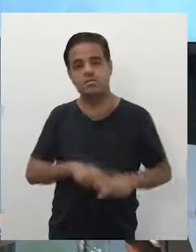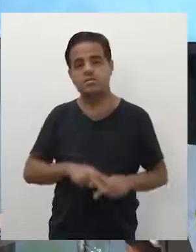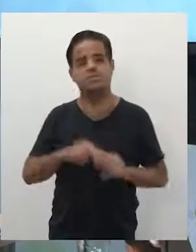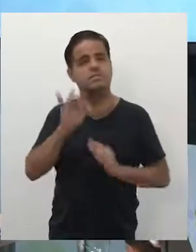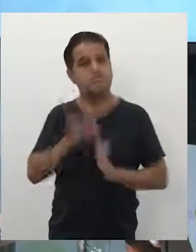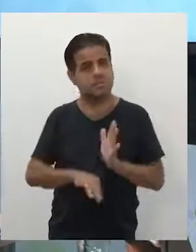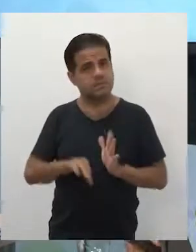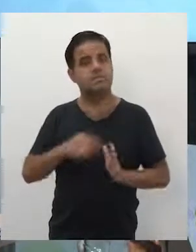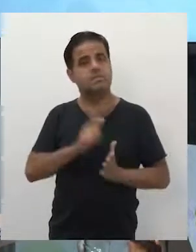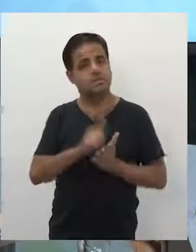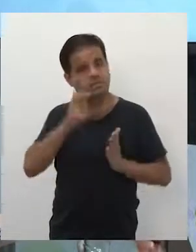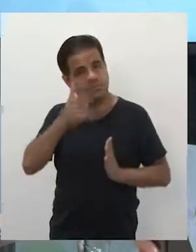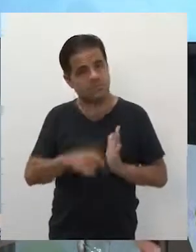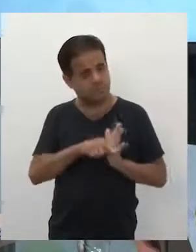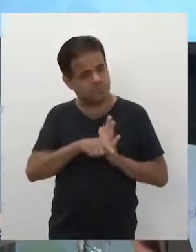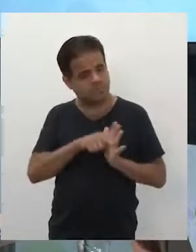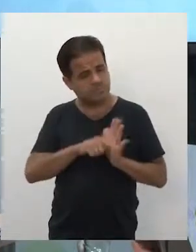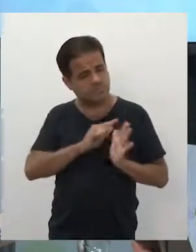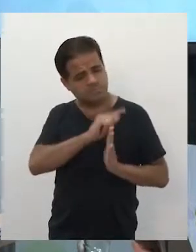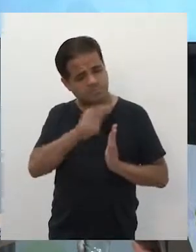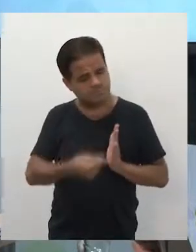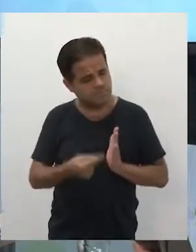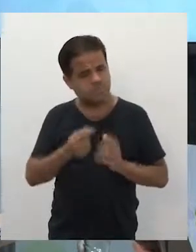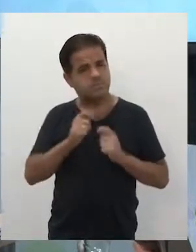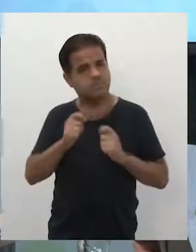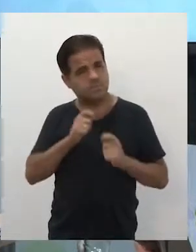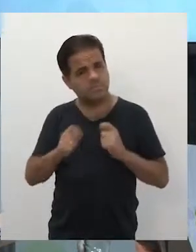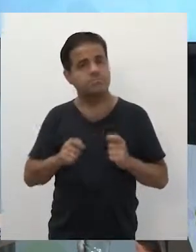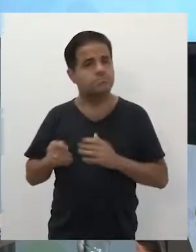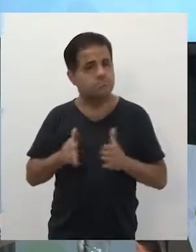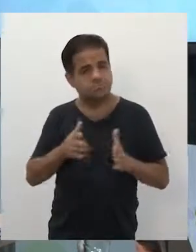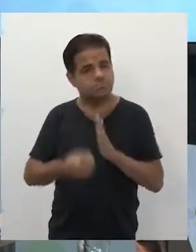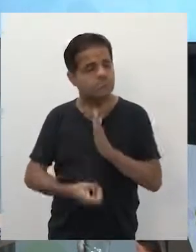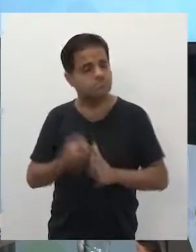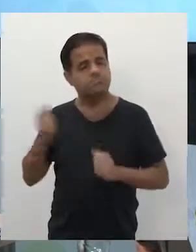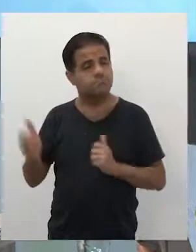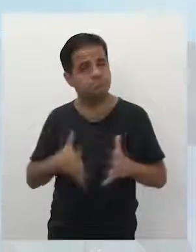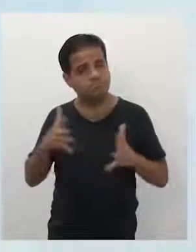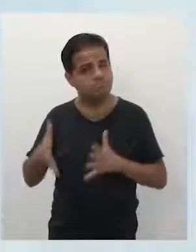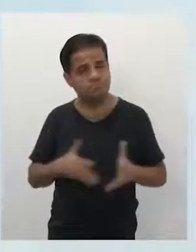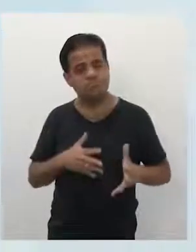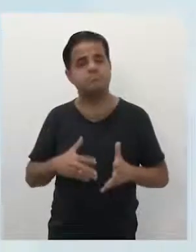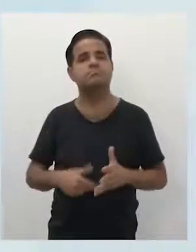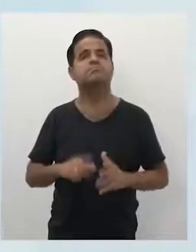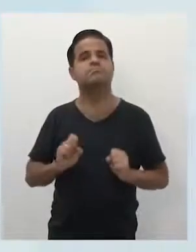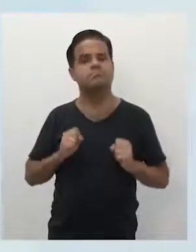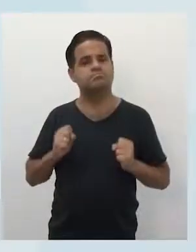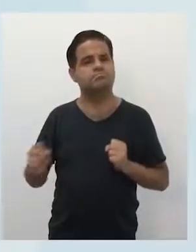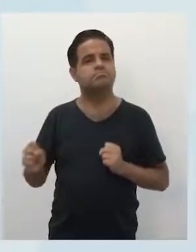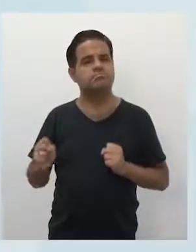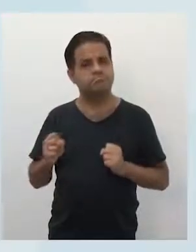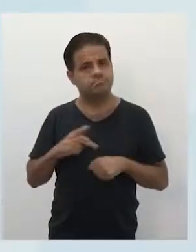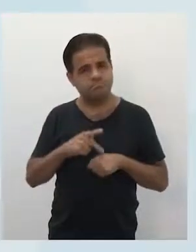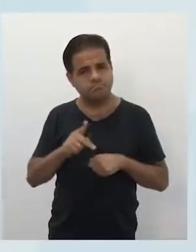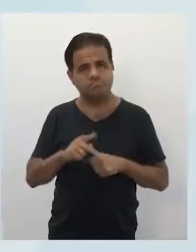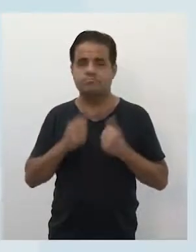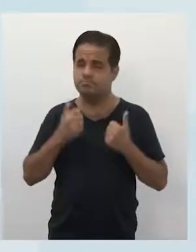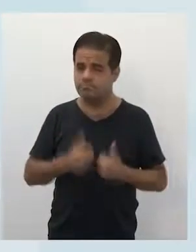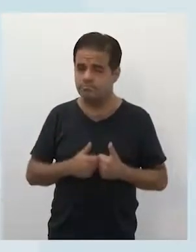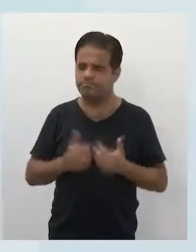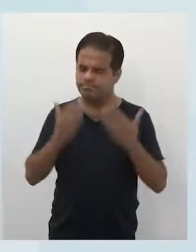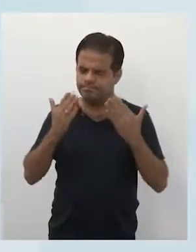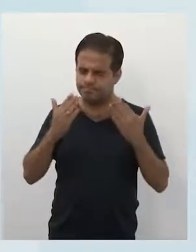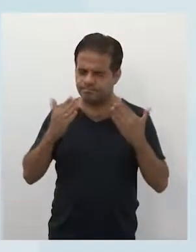textos jornalísticos, analisamos a estrutura de uma reportagem, criamos caminhos para a produção de uma reportagem. Muito obrigada a